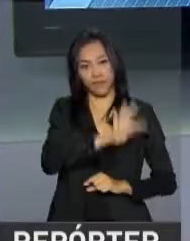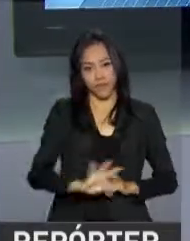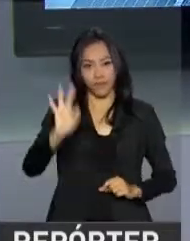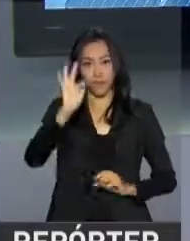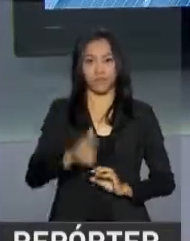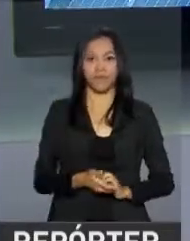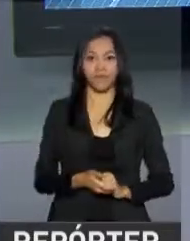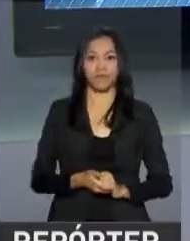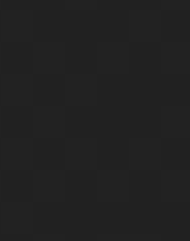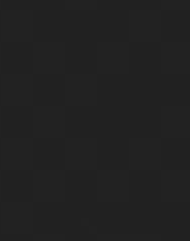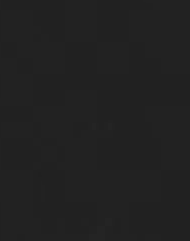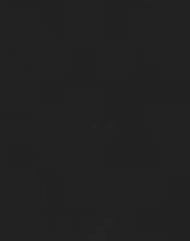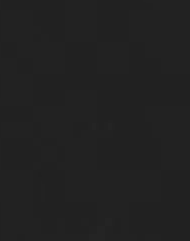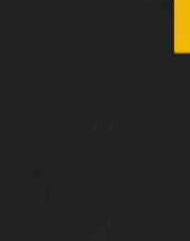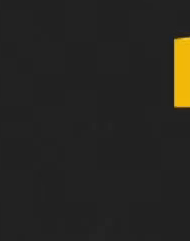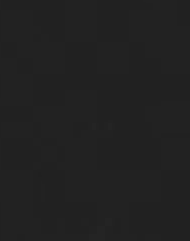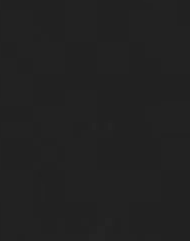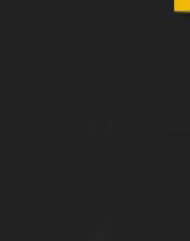federal